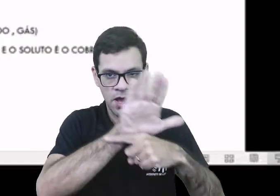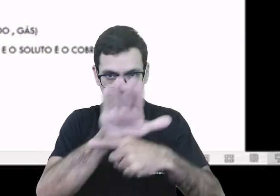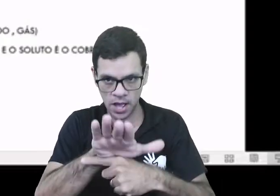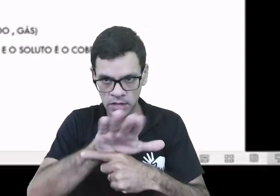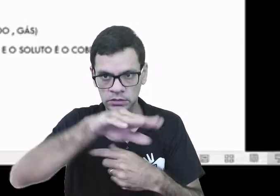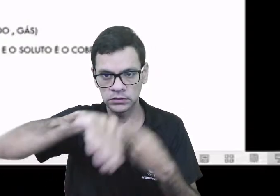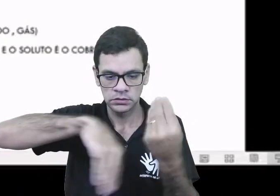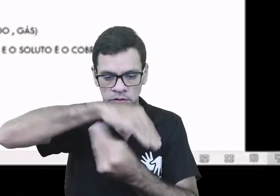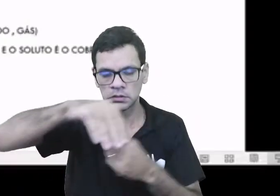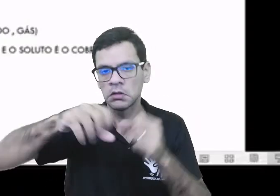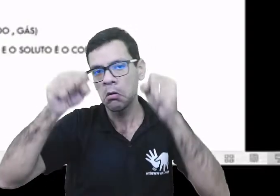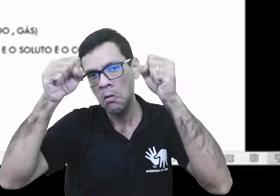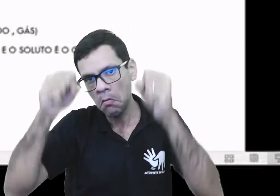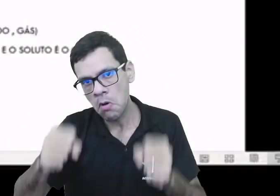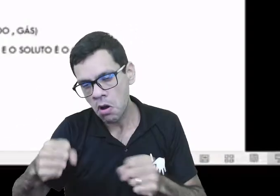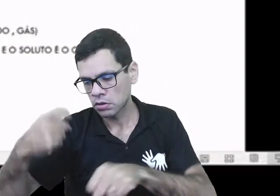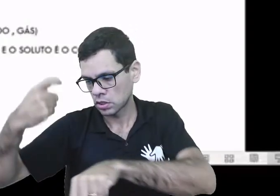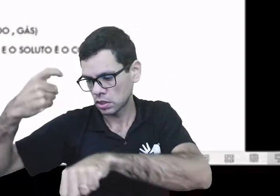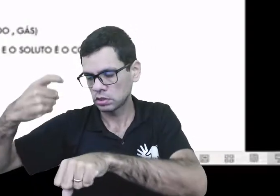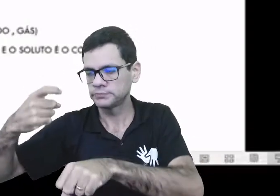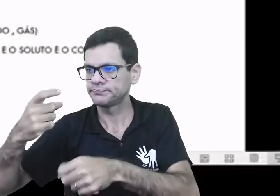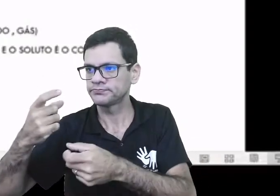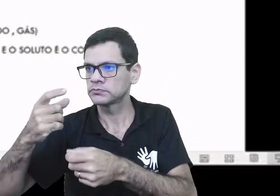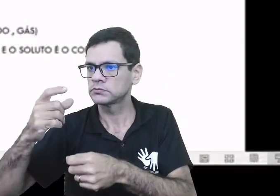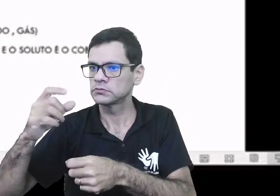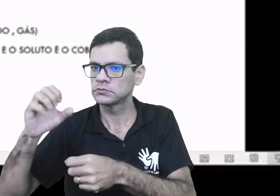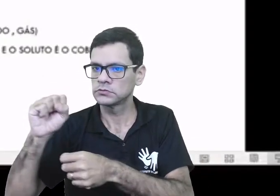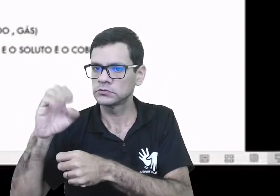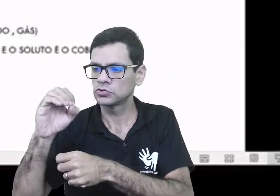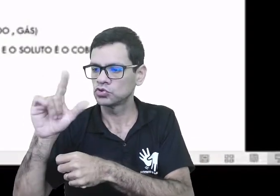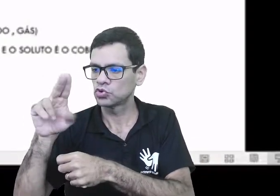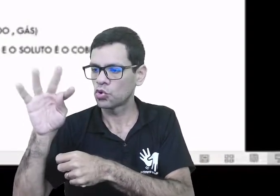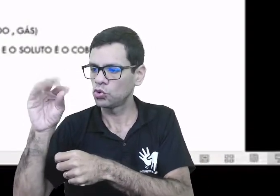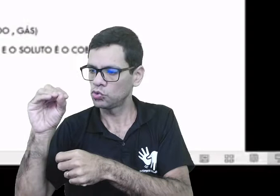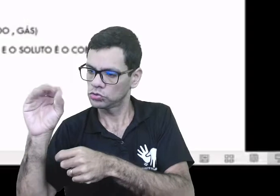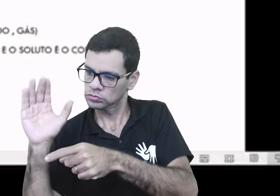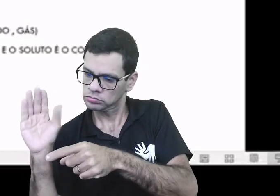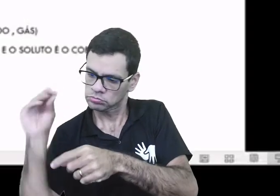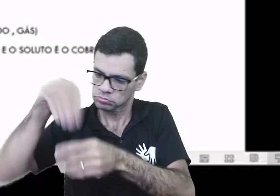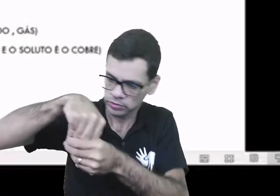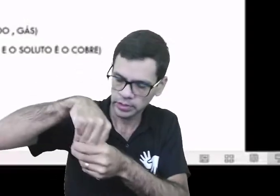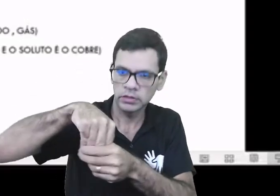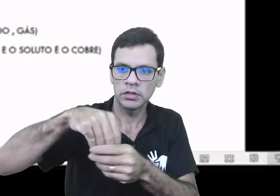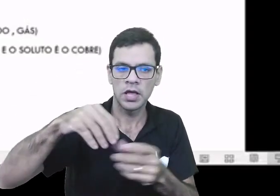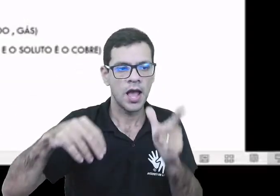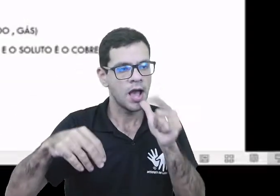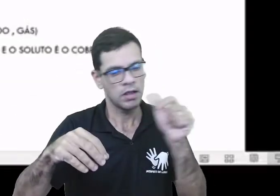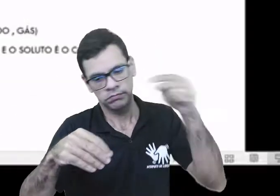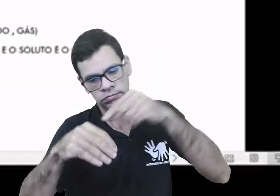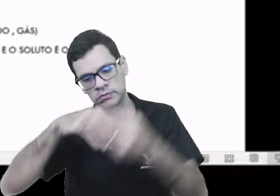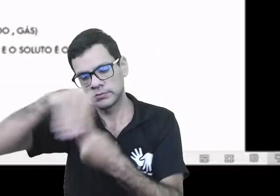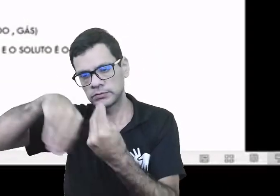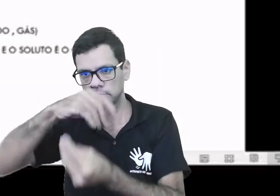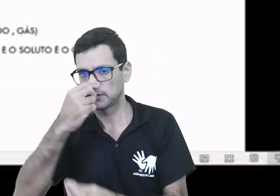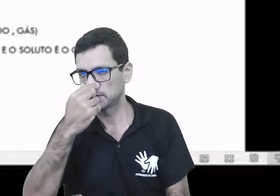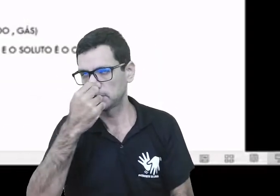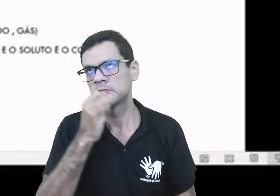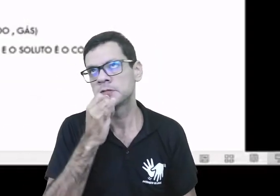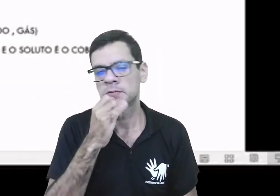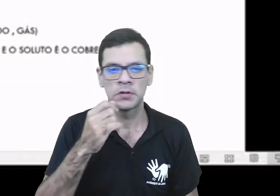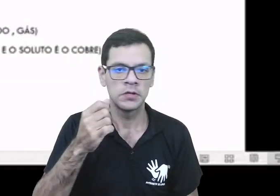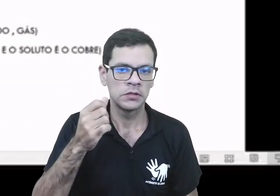gasoso. Então, o soro fisiológico é um exemplo, que a gente tem um sal dissolvido na